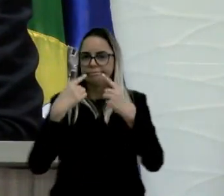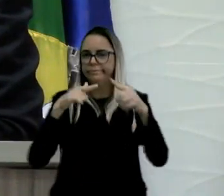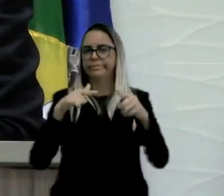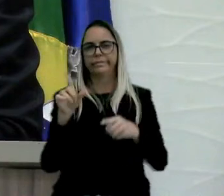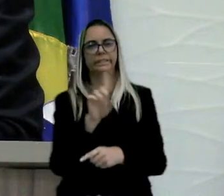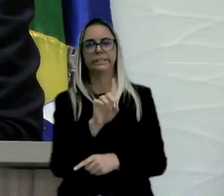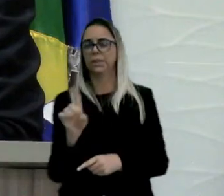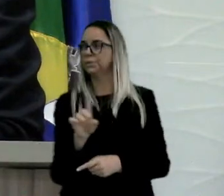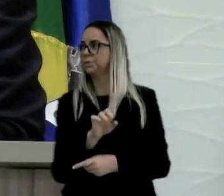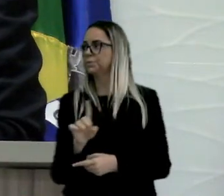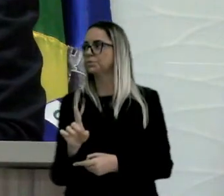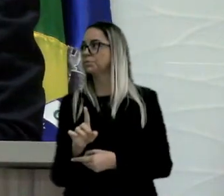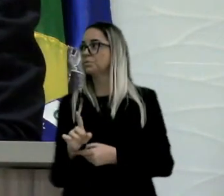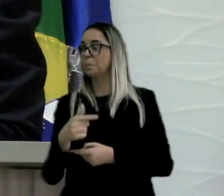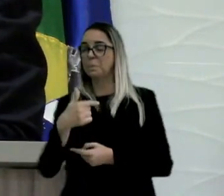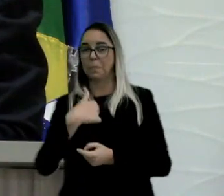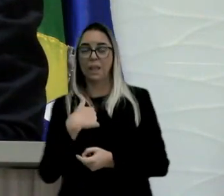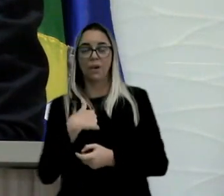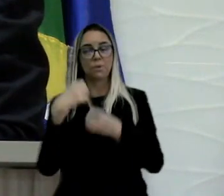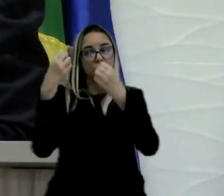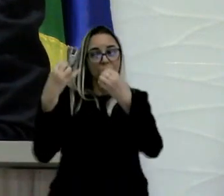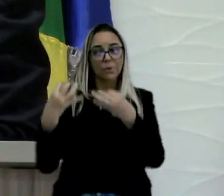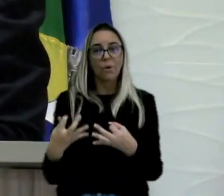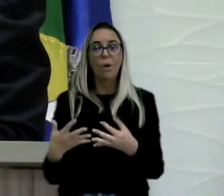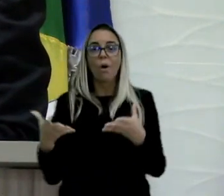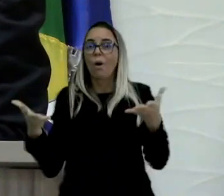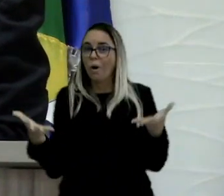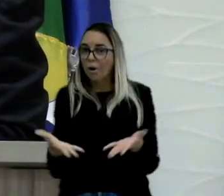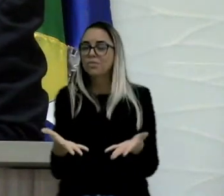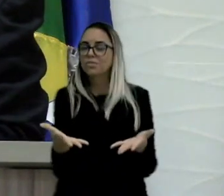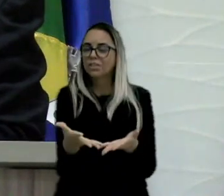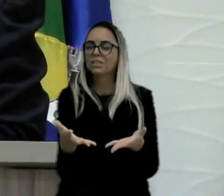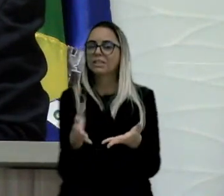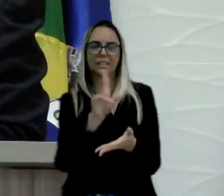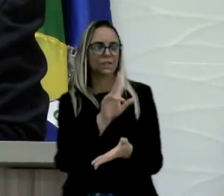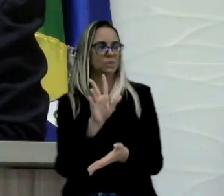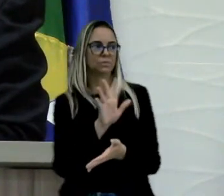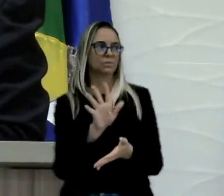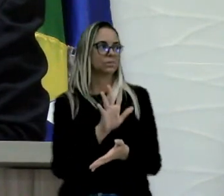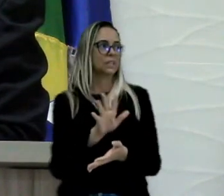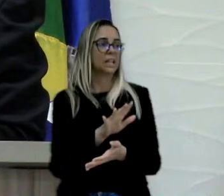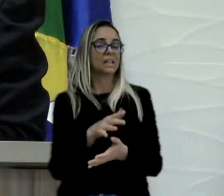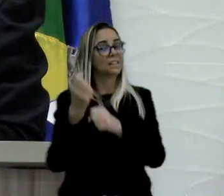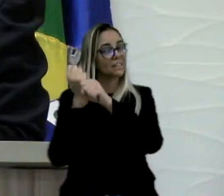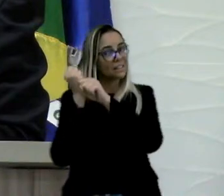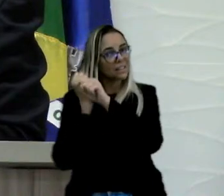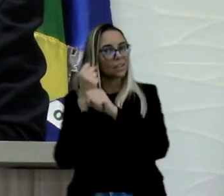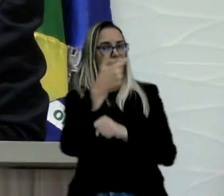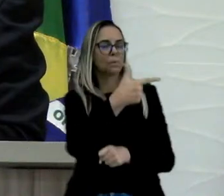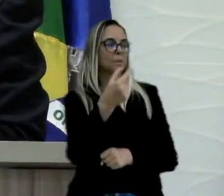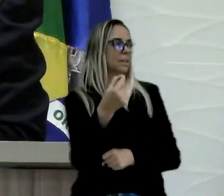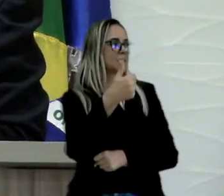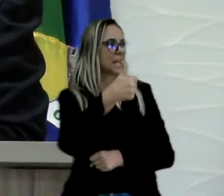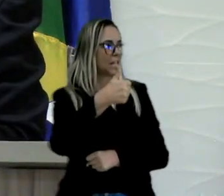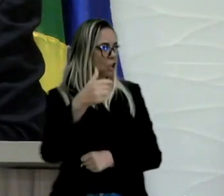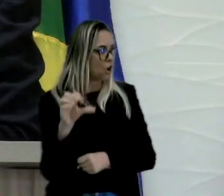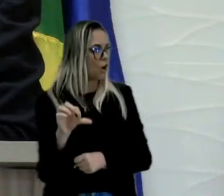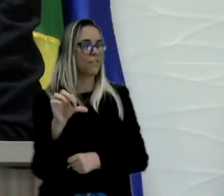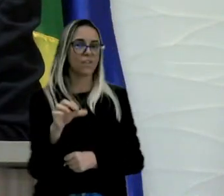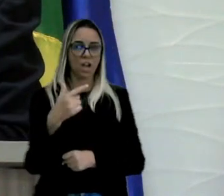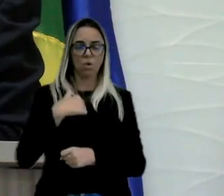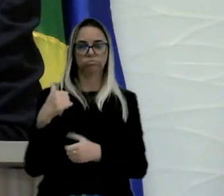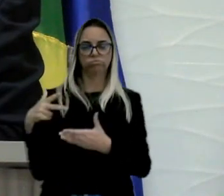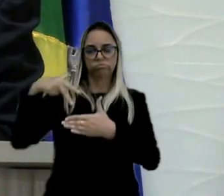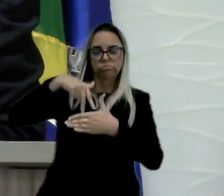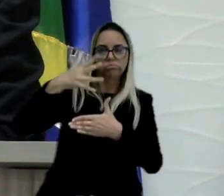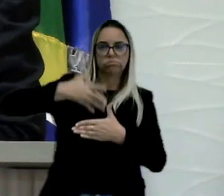repúdio isso aqui eu não tô falando hoje desde 2019 que eu falei nessa Tribuna